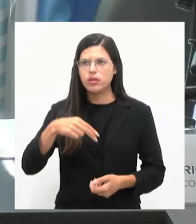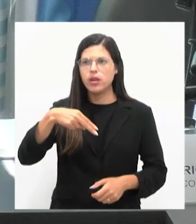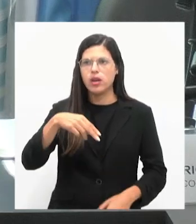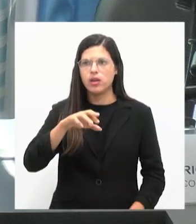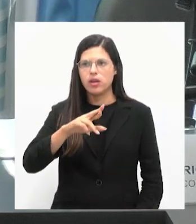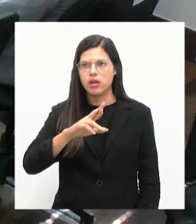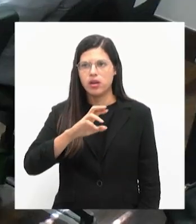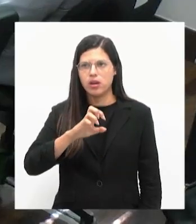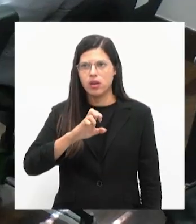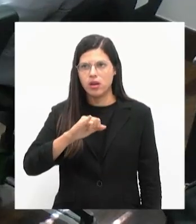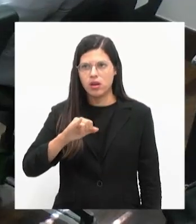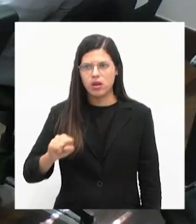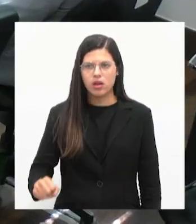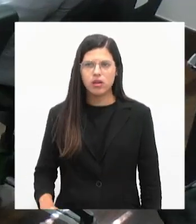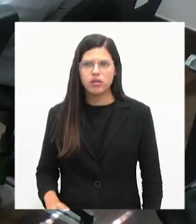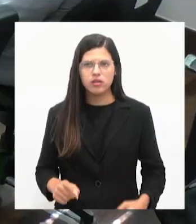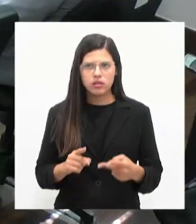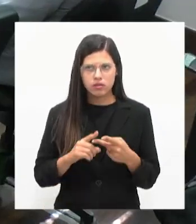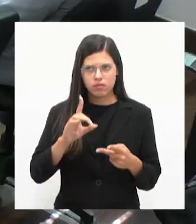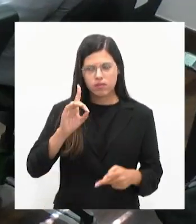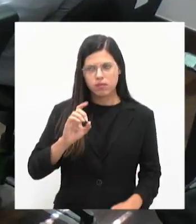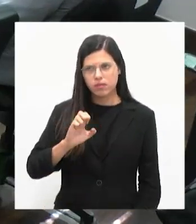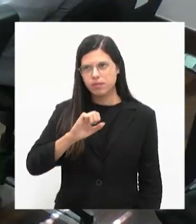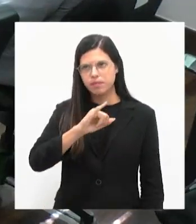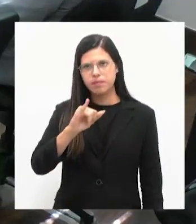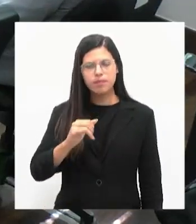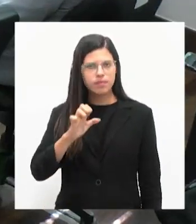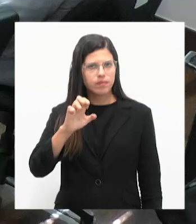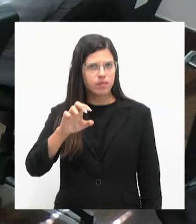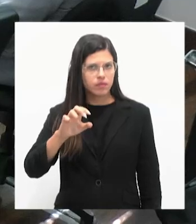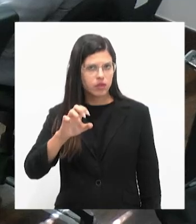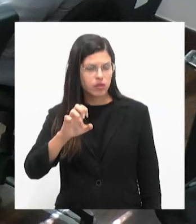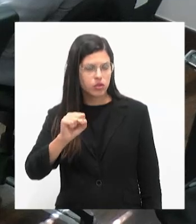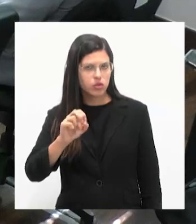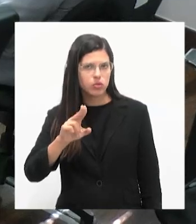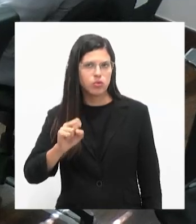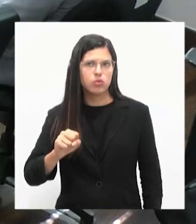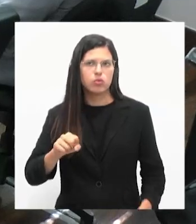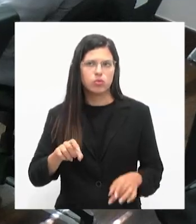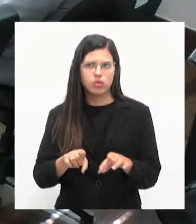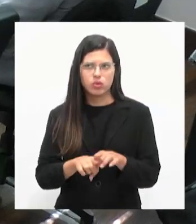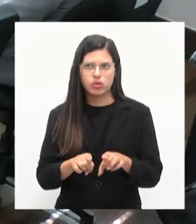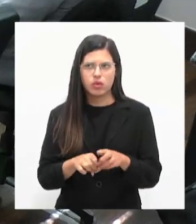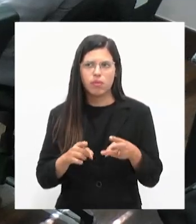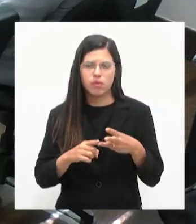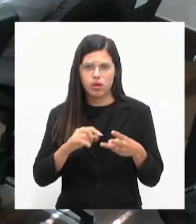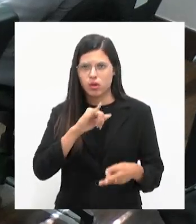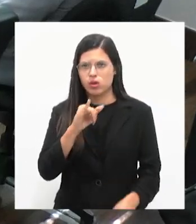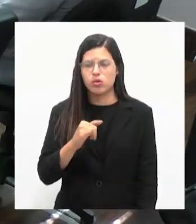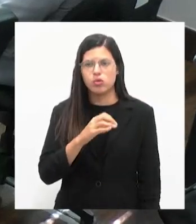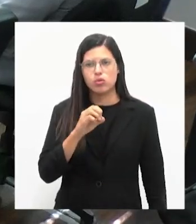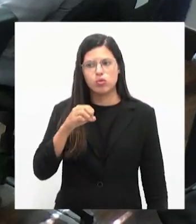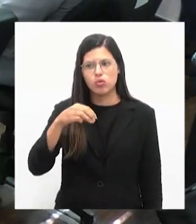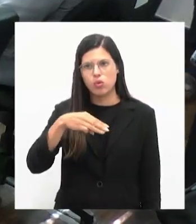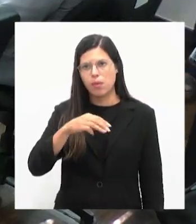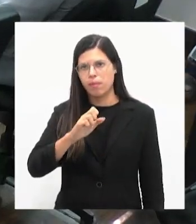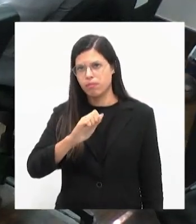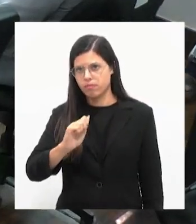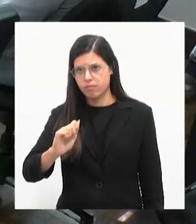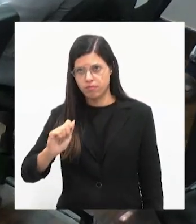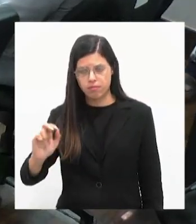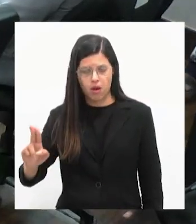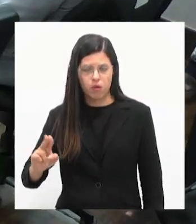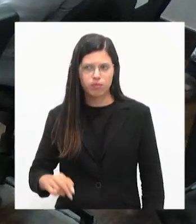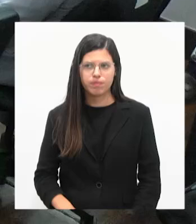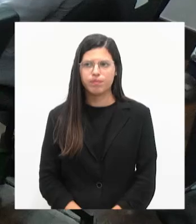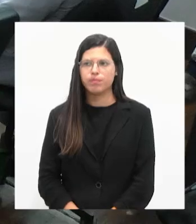Jesus. Tá. Não, e essa Jomal aqui também. Mesmo que ela preste só serviço para a DRFA, ela tem que também vir aqui para se explicar.